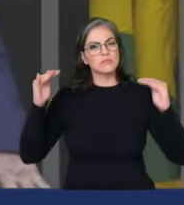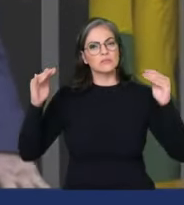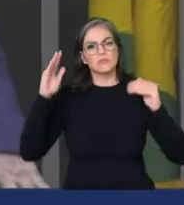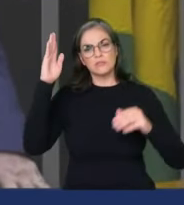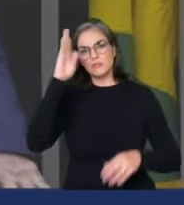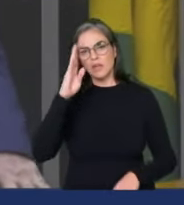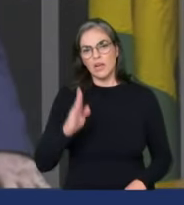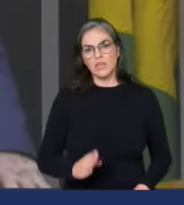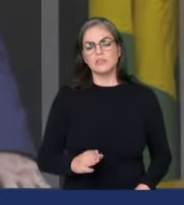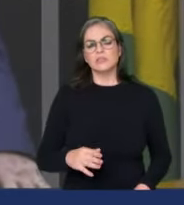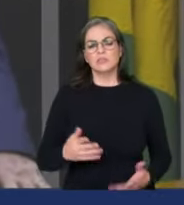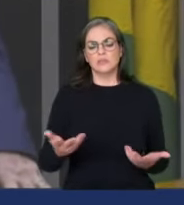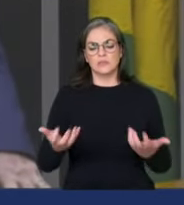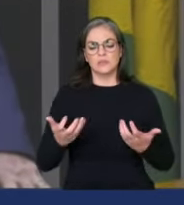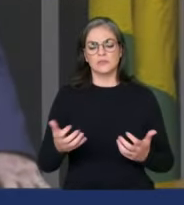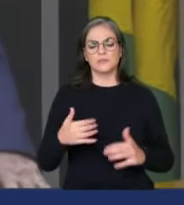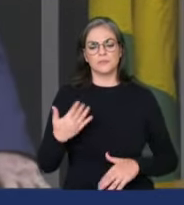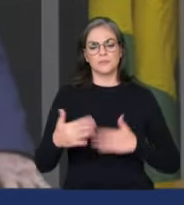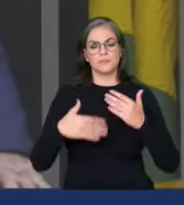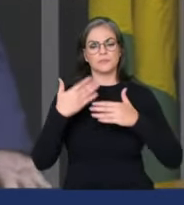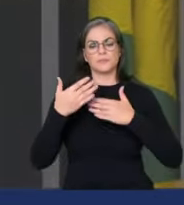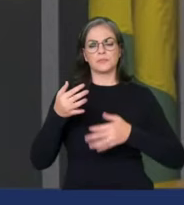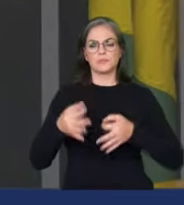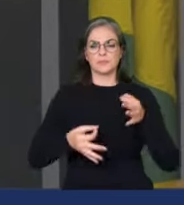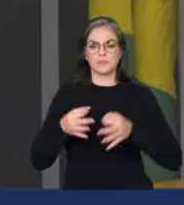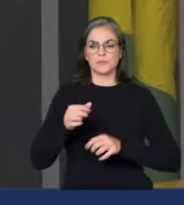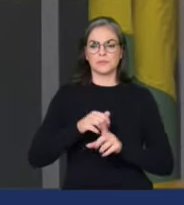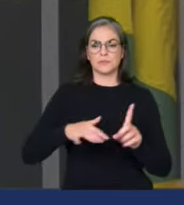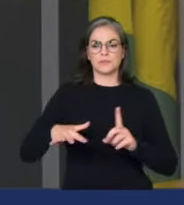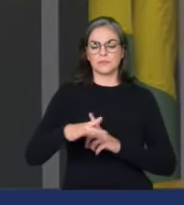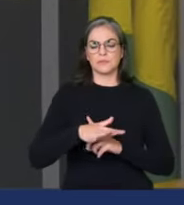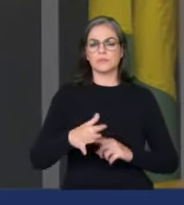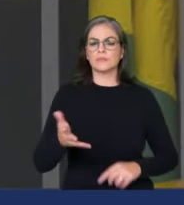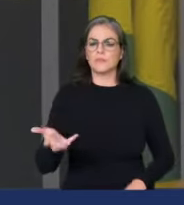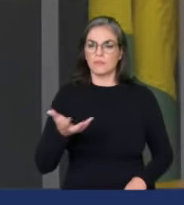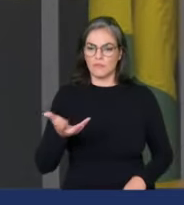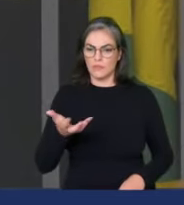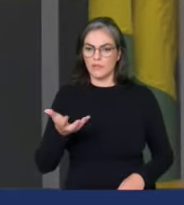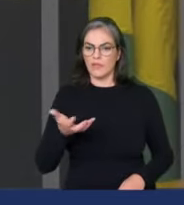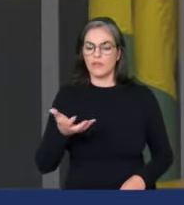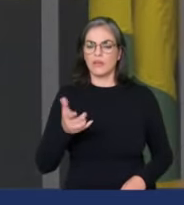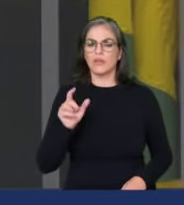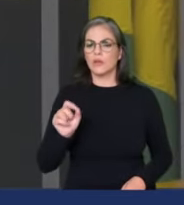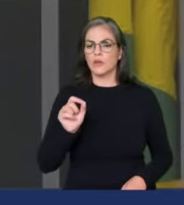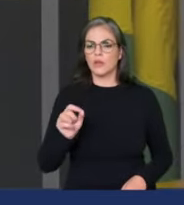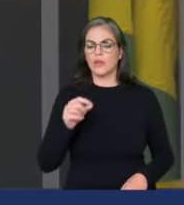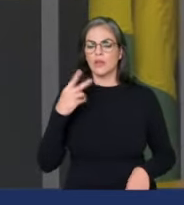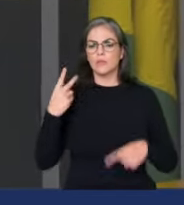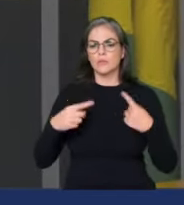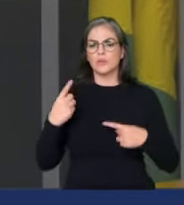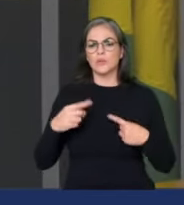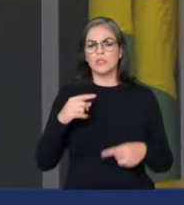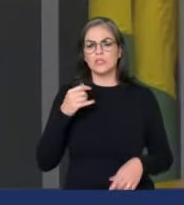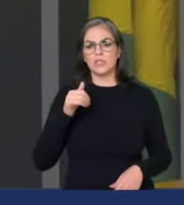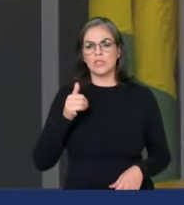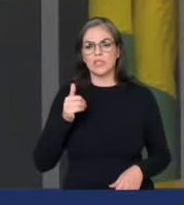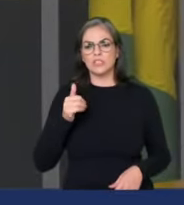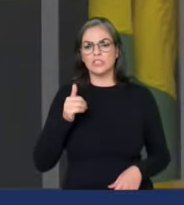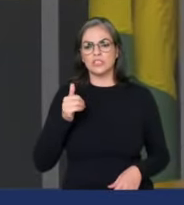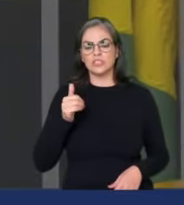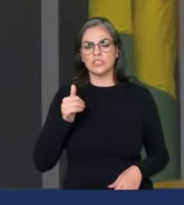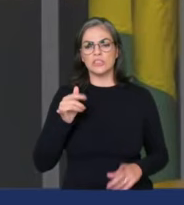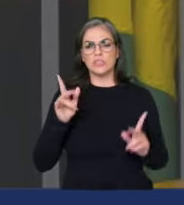quer desenvolvimento, que quer justiça social e que quer uma política energética como o mundo